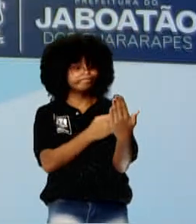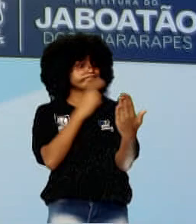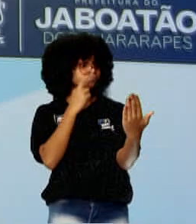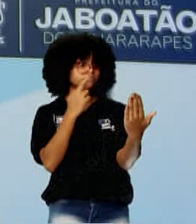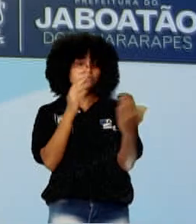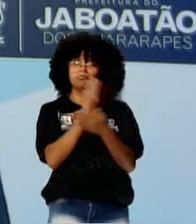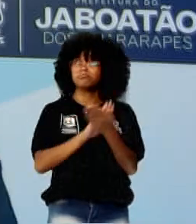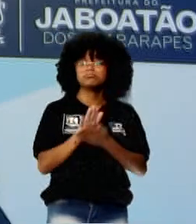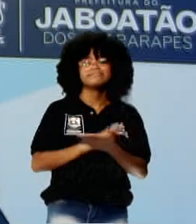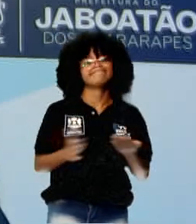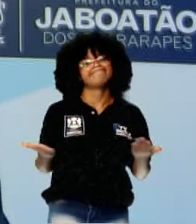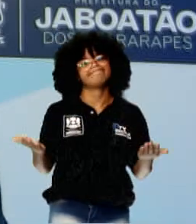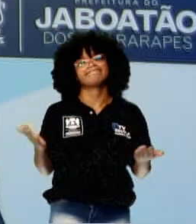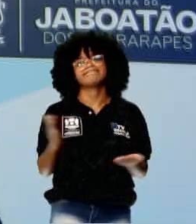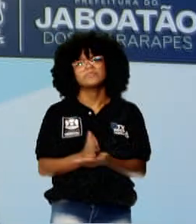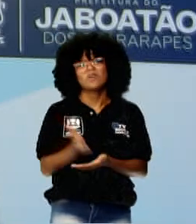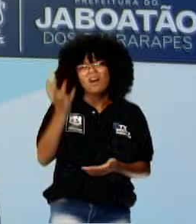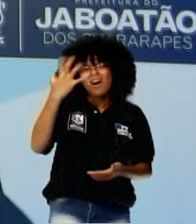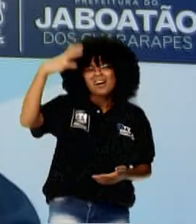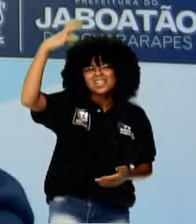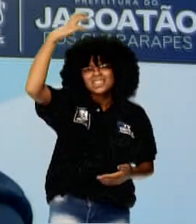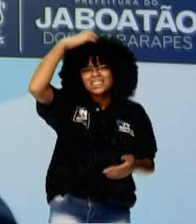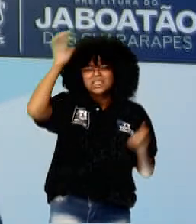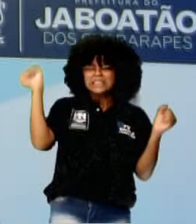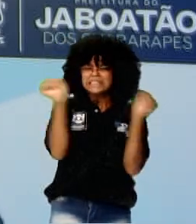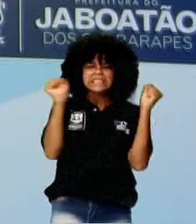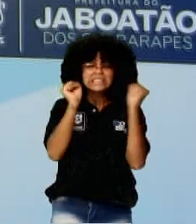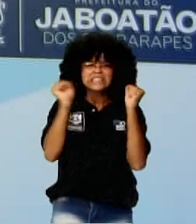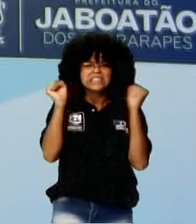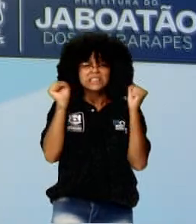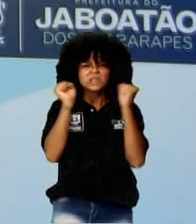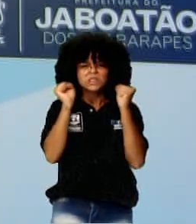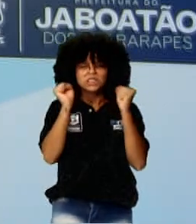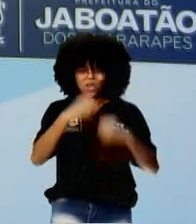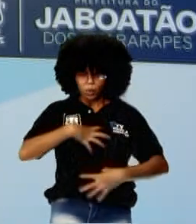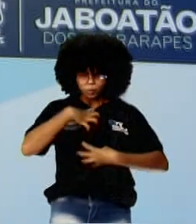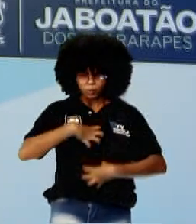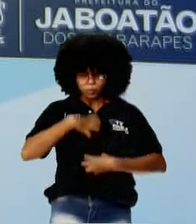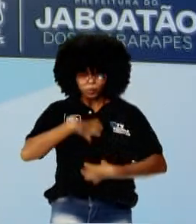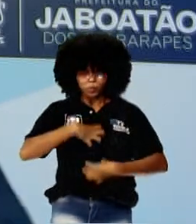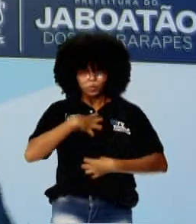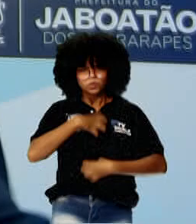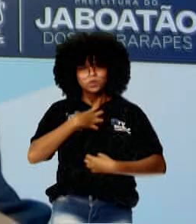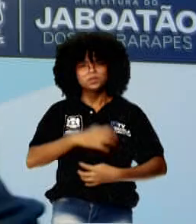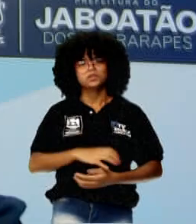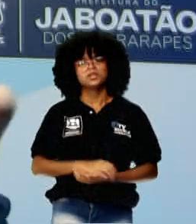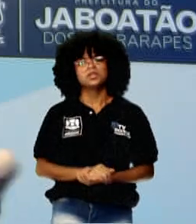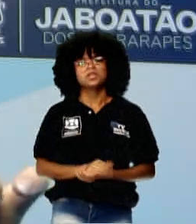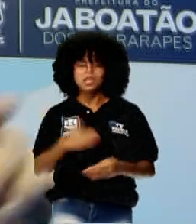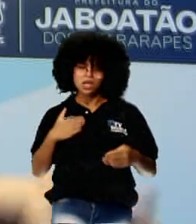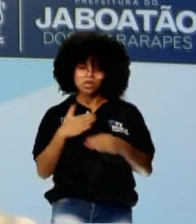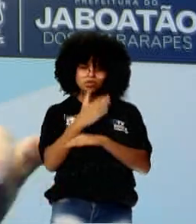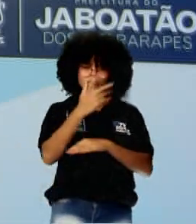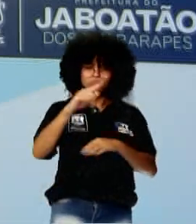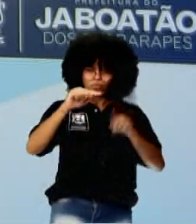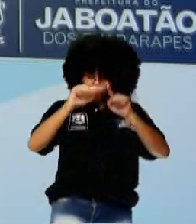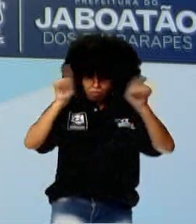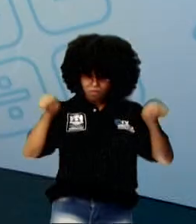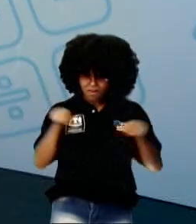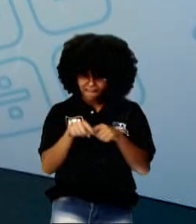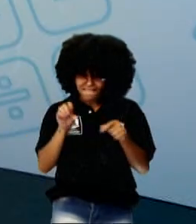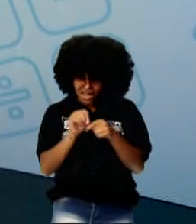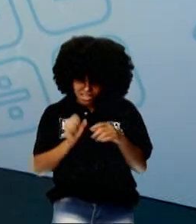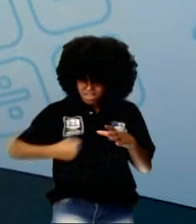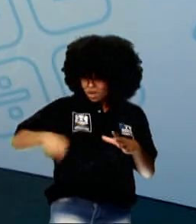nada. A rainha ficou tão chateada, tão irritada, que entrou lá no seu covil, onde ela fazia as